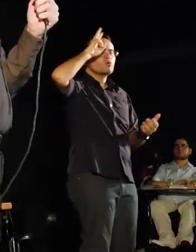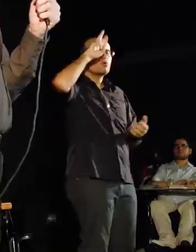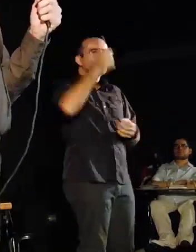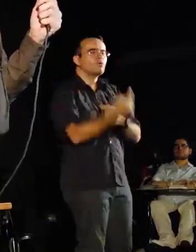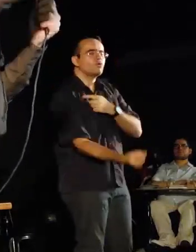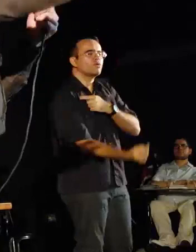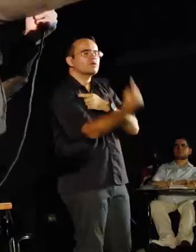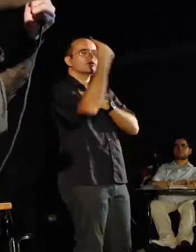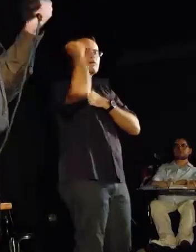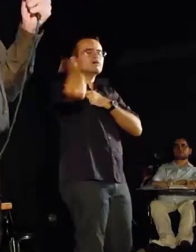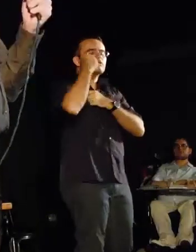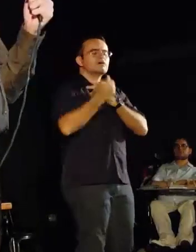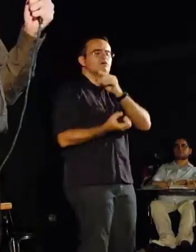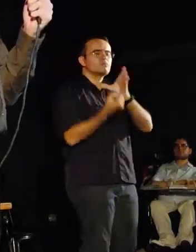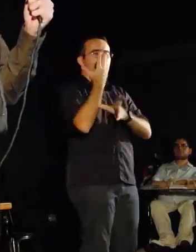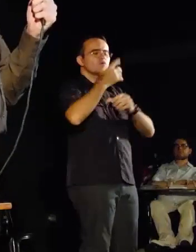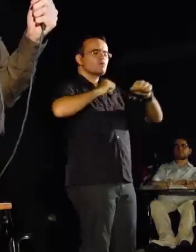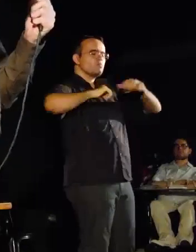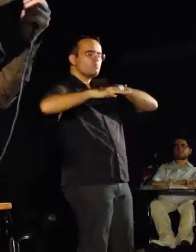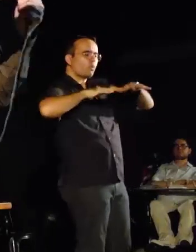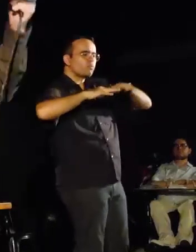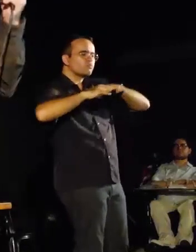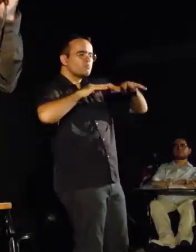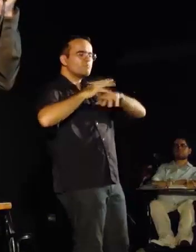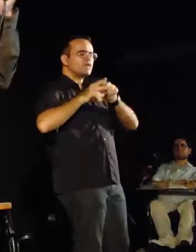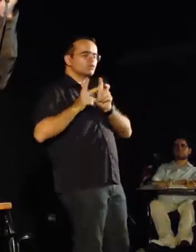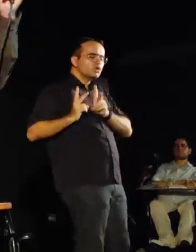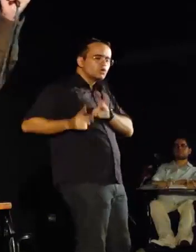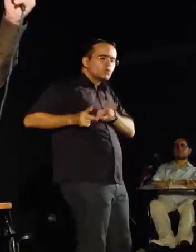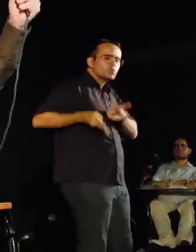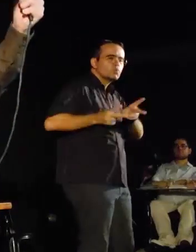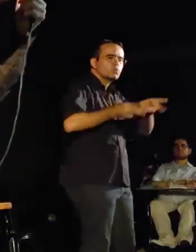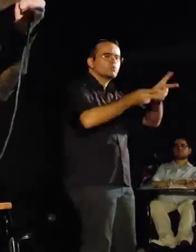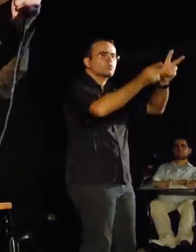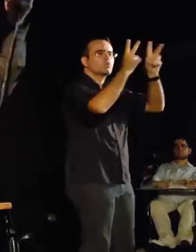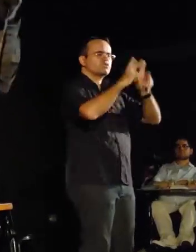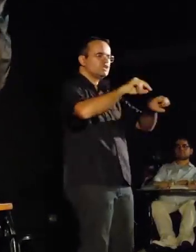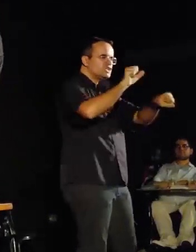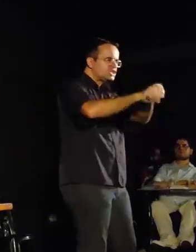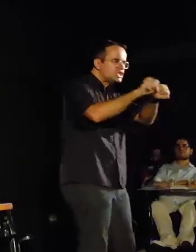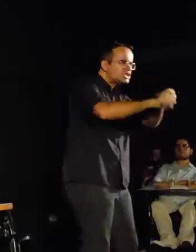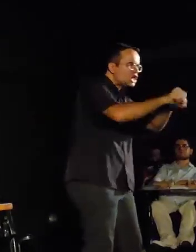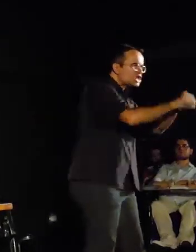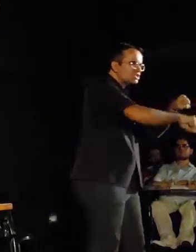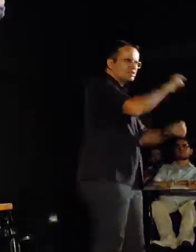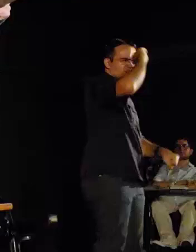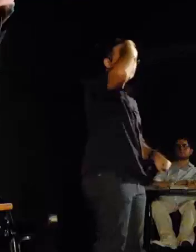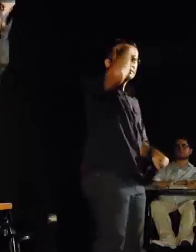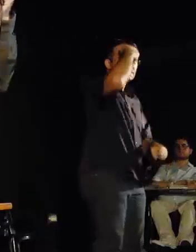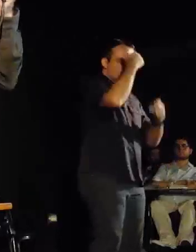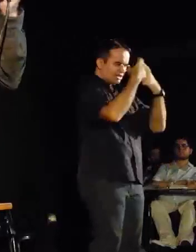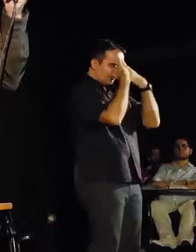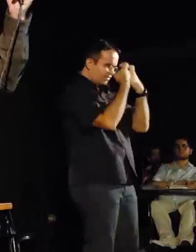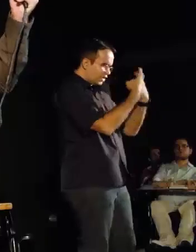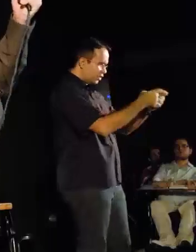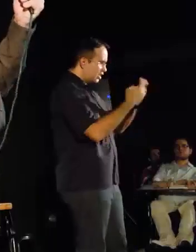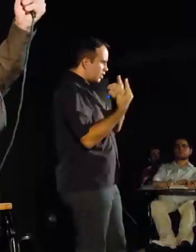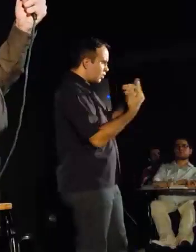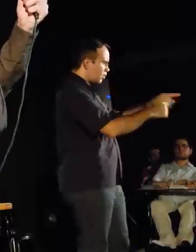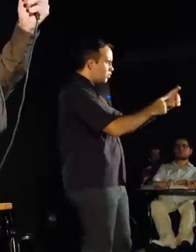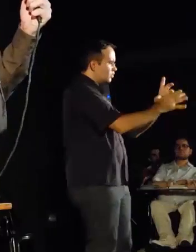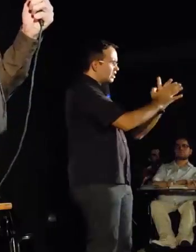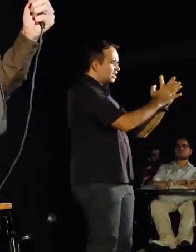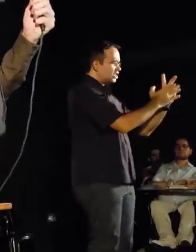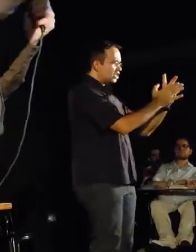de um movimento contínuo, certo? De genocídio de negros, de violência contra populações